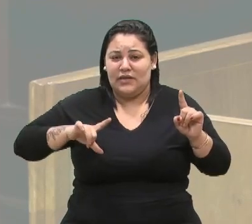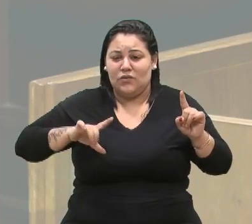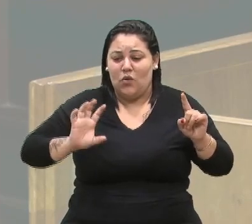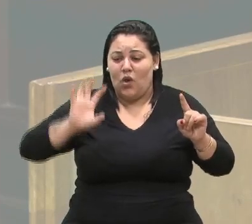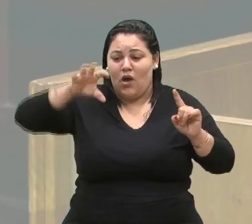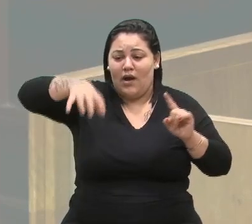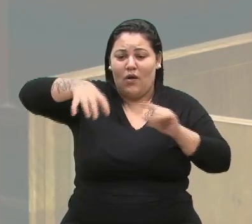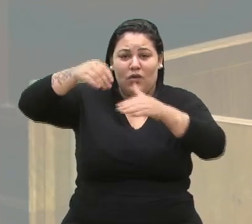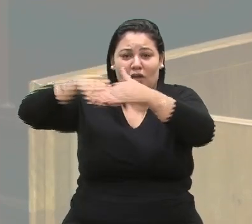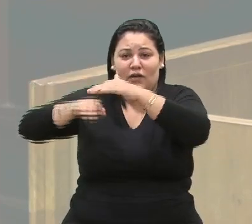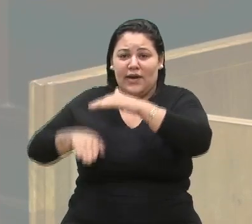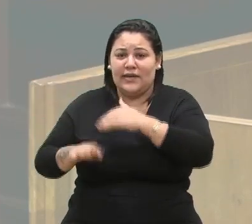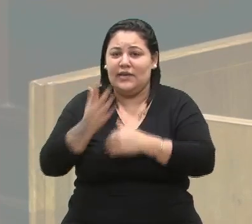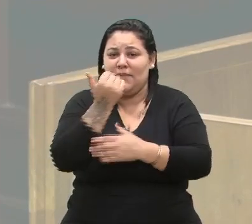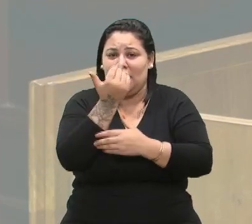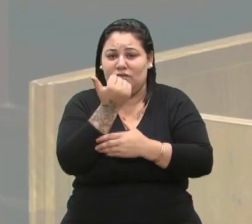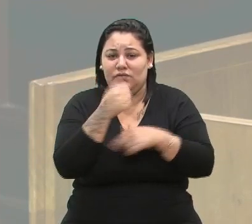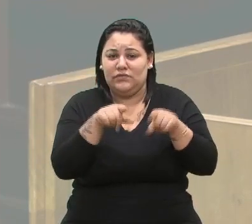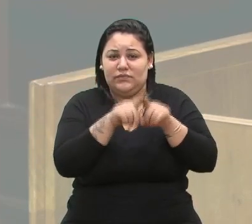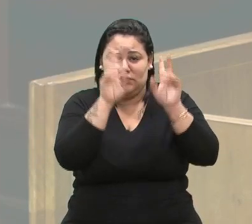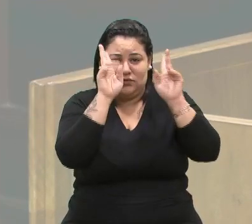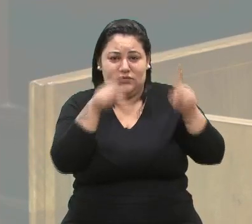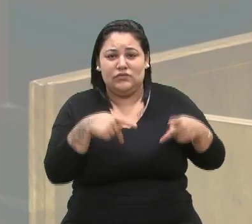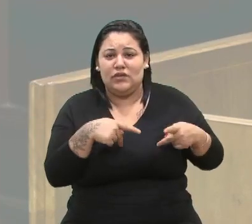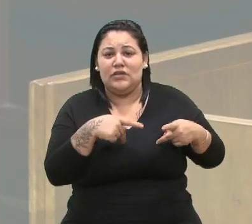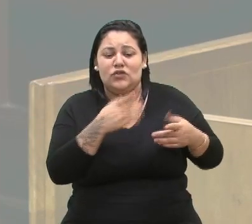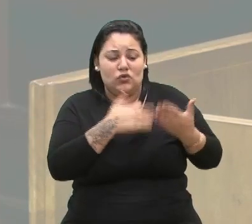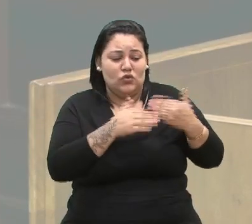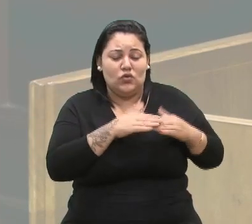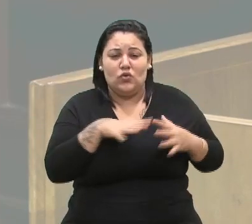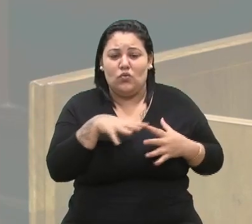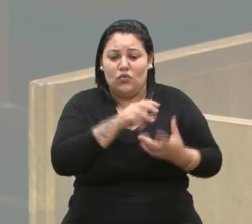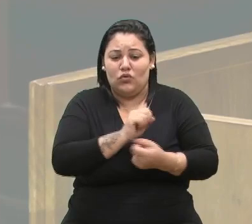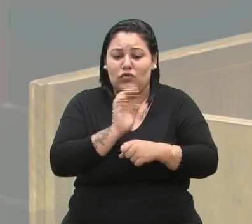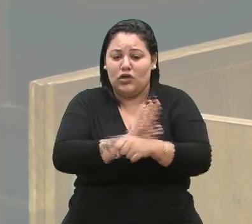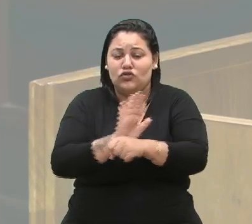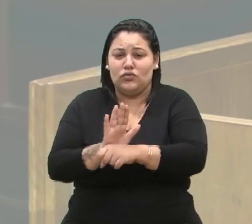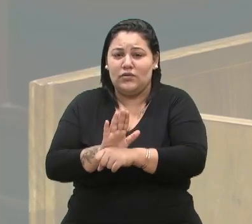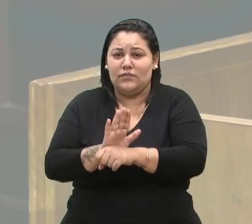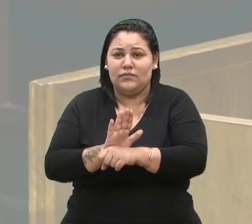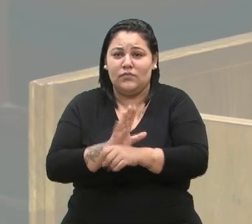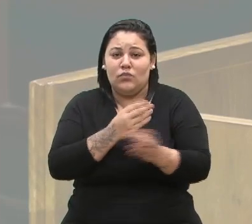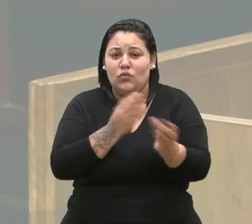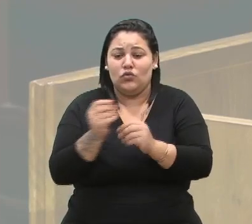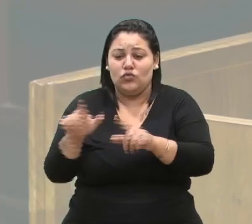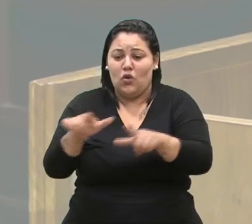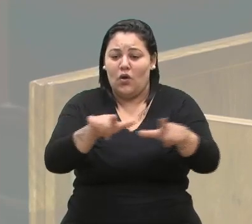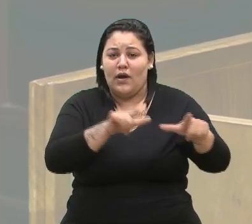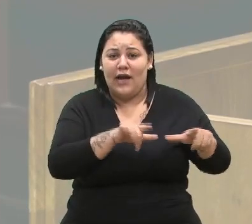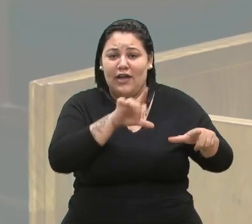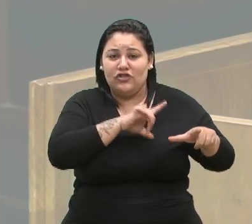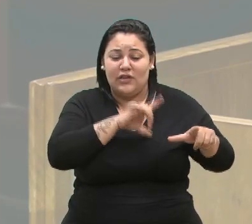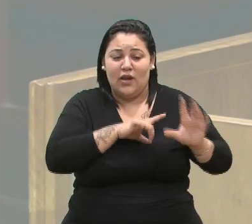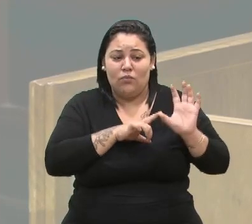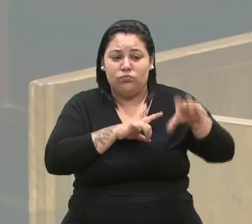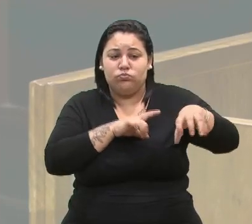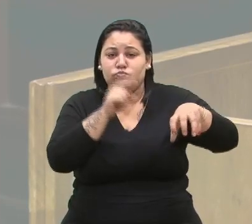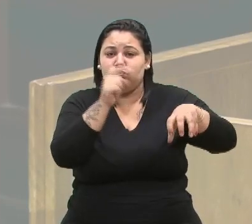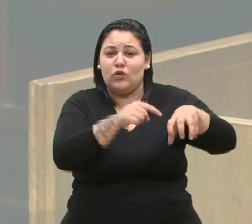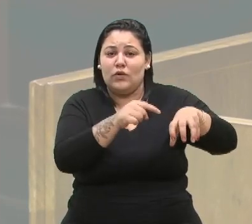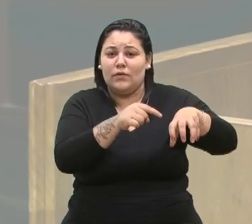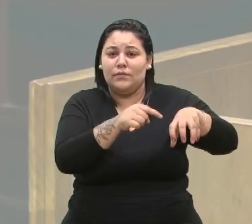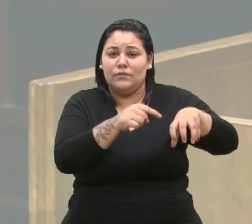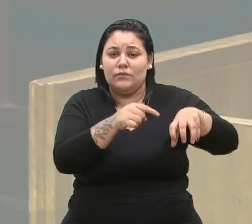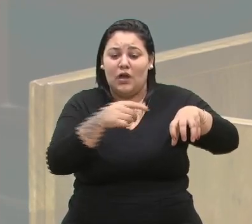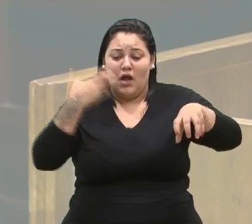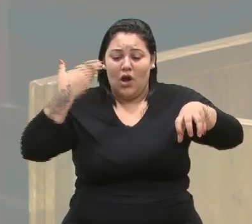é reconhecido no mundo, que ajuda mais de 100 entidades. Nós temos o Banco do